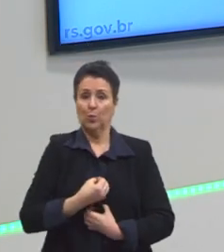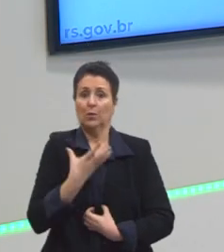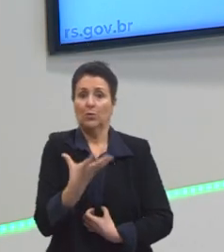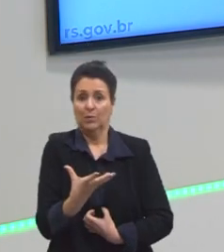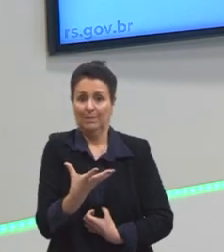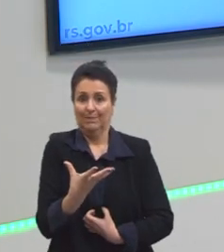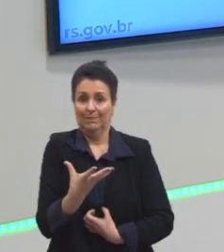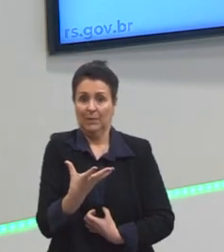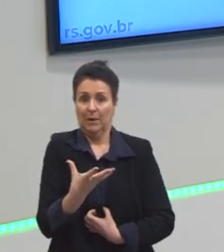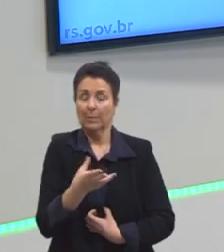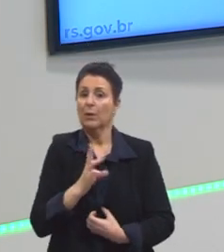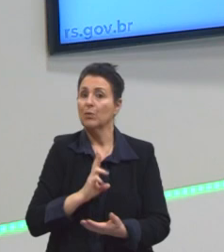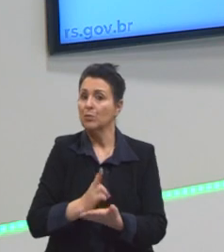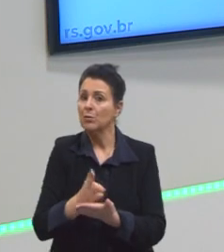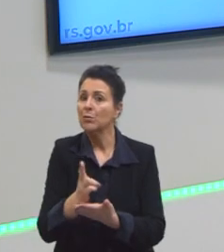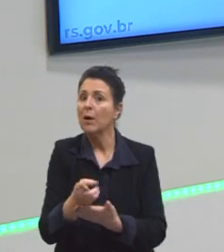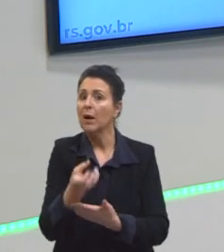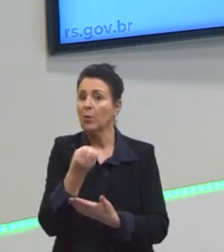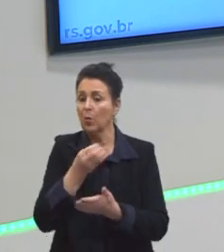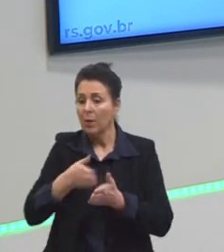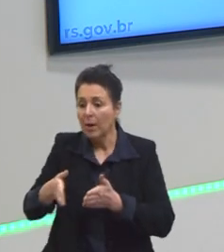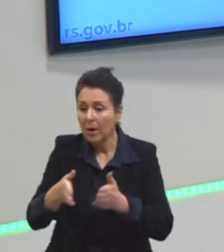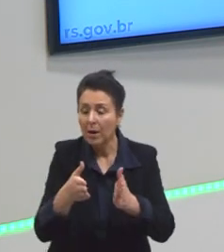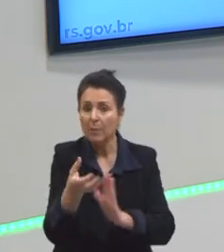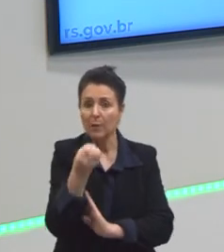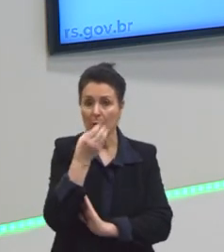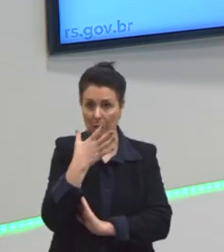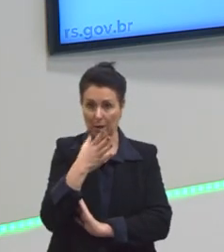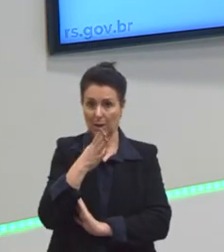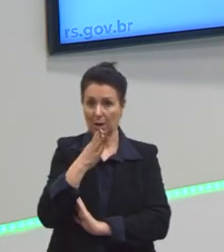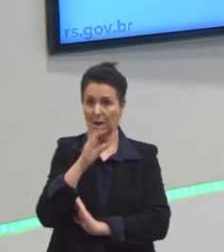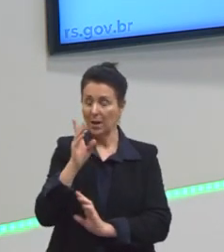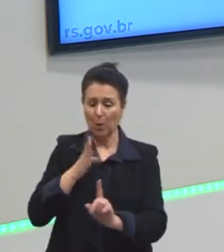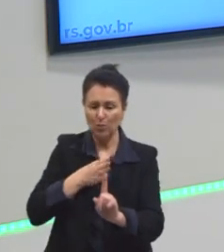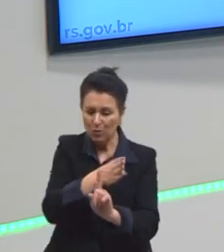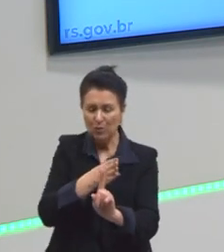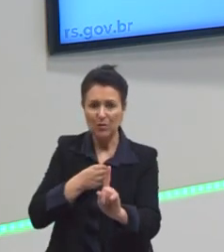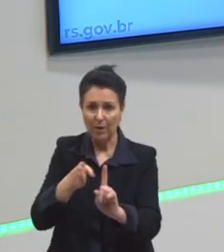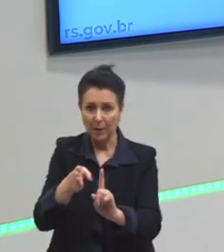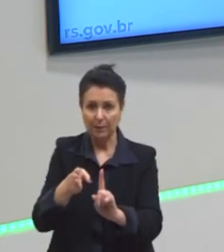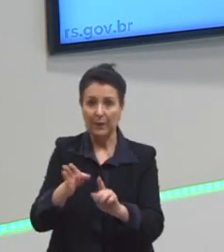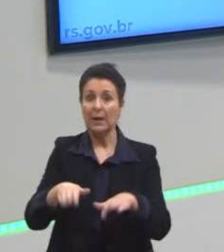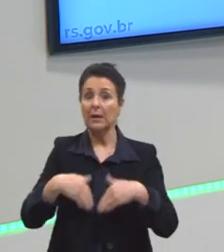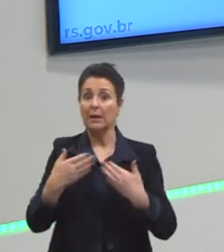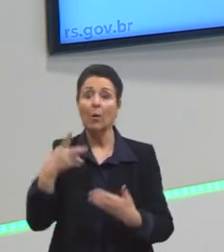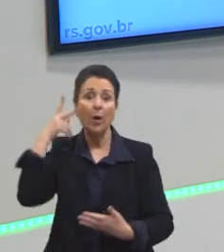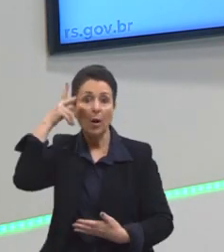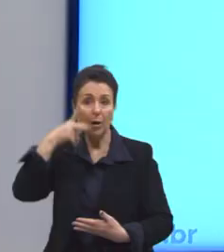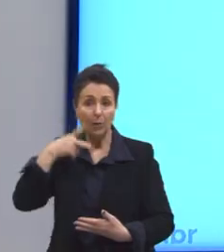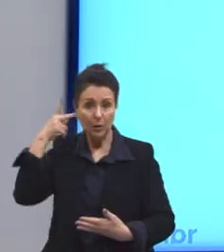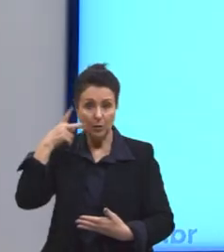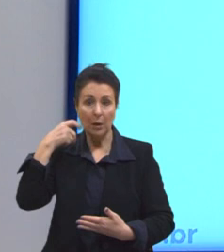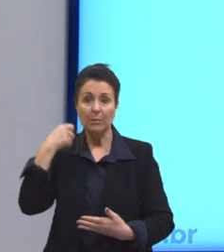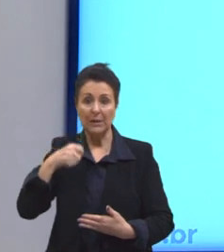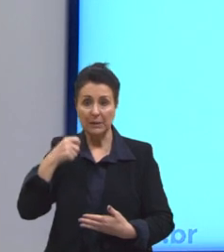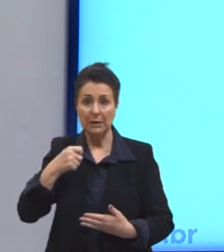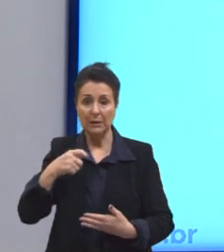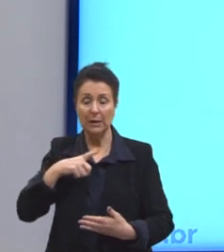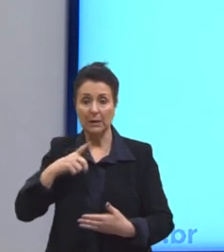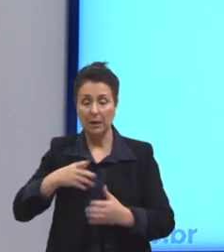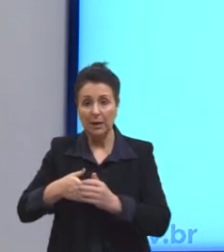seguirmos o bem e não nos desviarmos no a política sempre deve seguir a moral Cristã